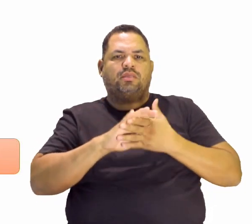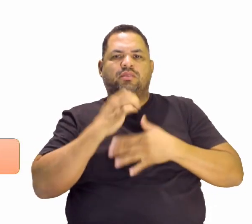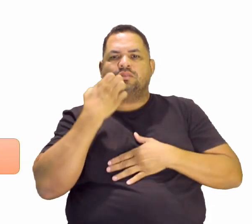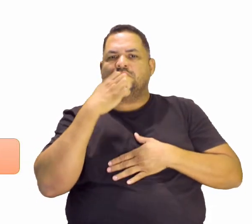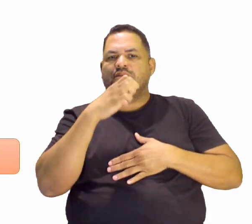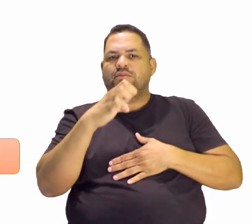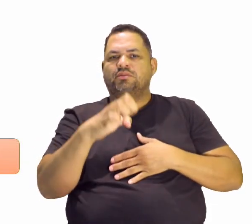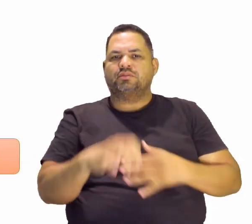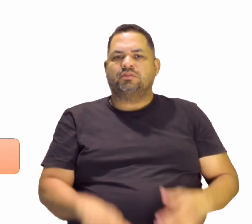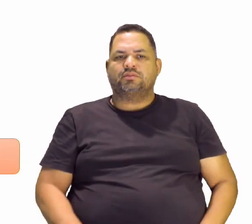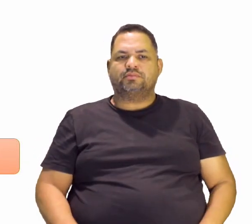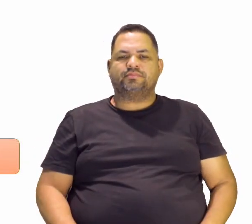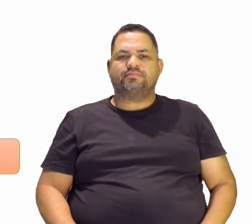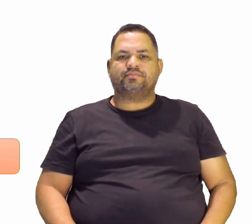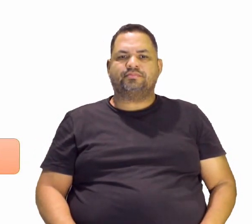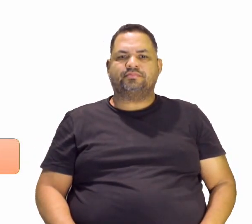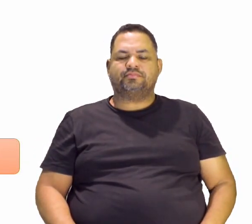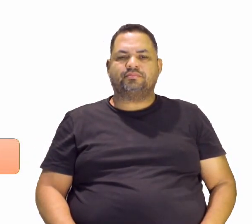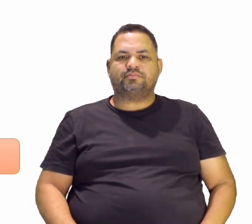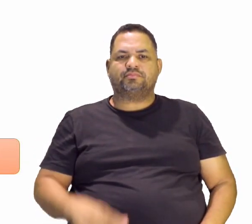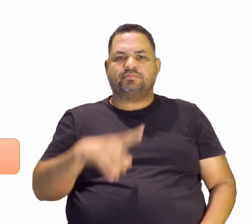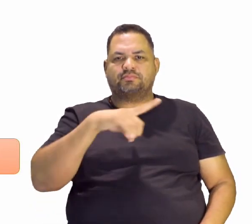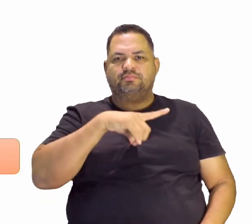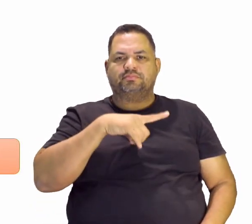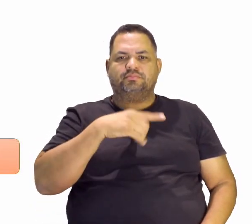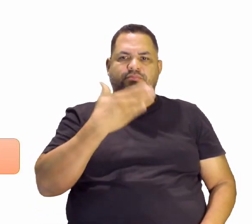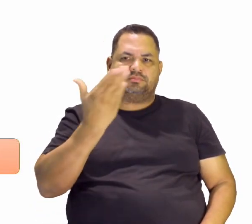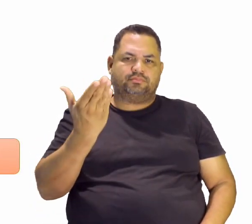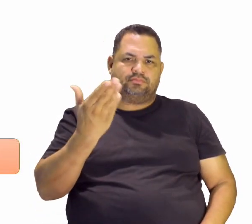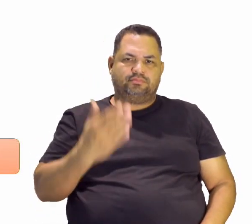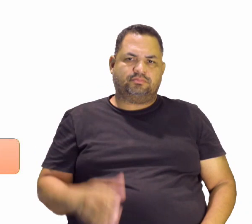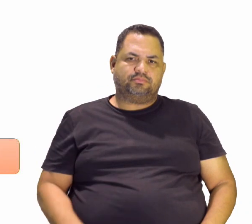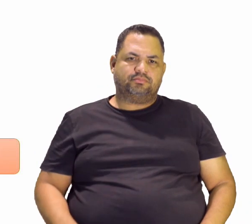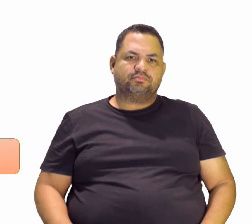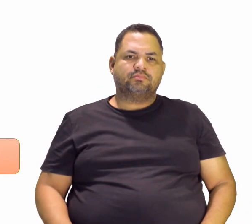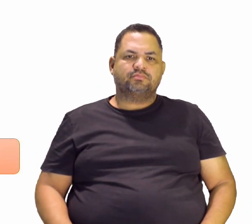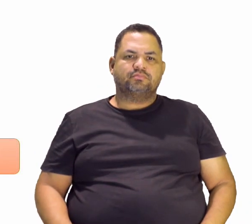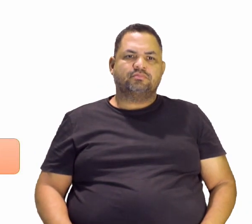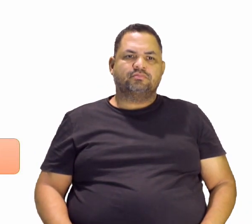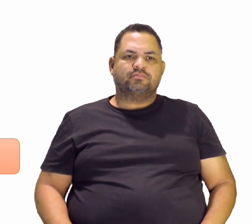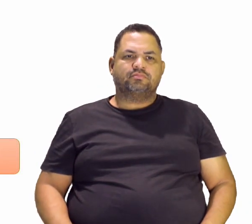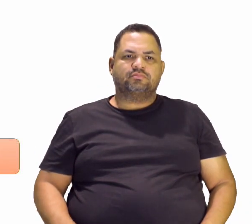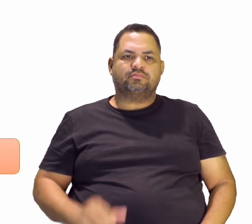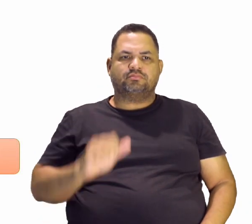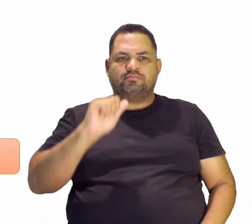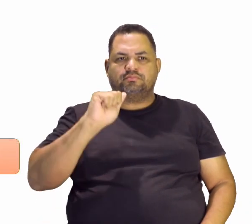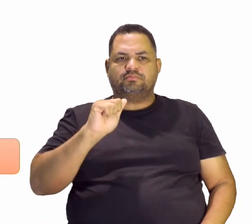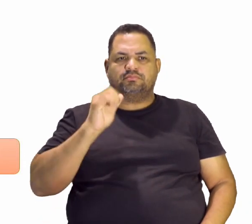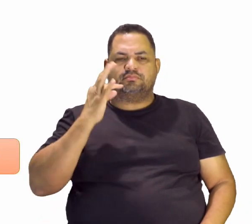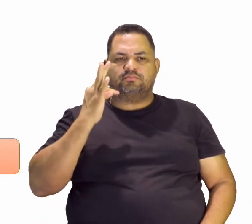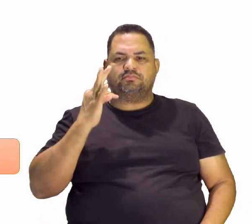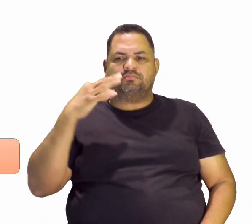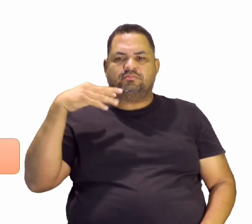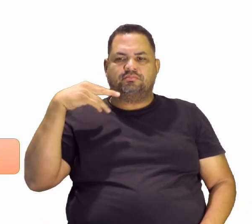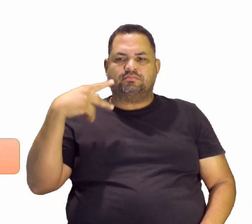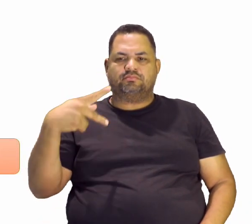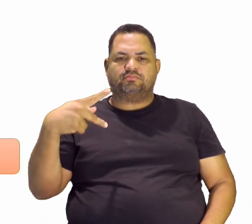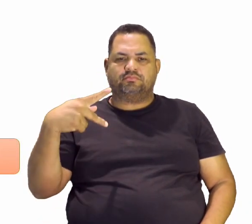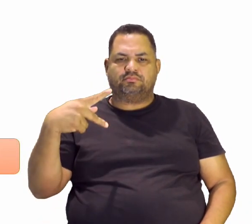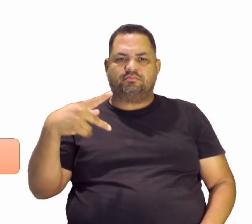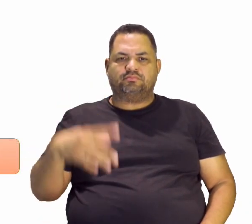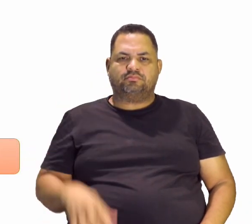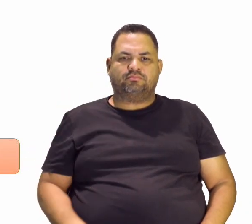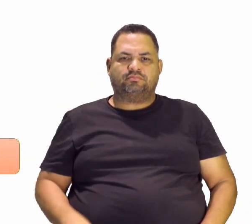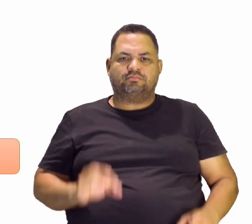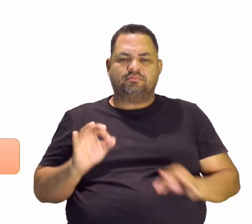tá? Reforçando aqui o nome dela, né, que é um trifosfato de adenosina ou adenosina trifosfato. Ela é uma fonte